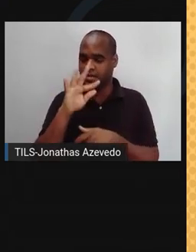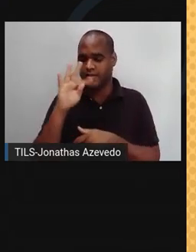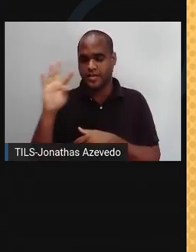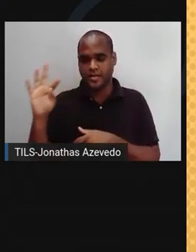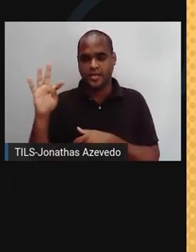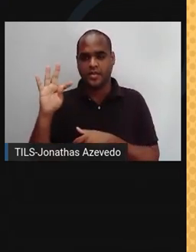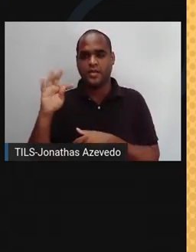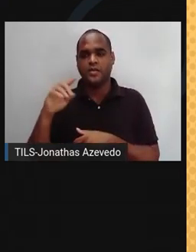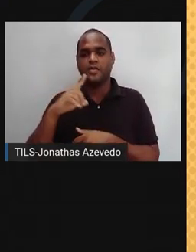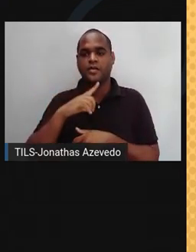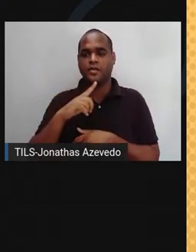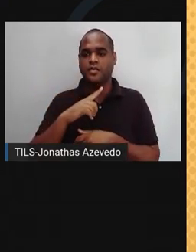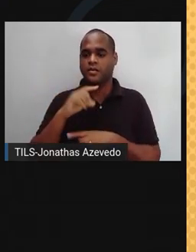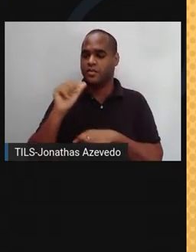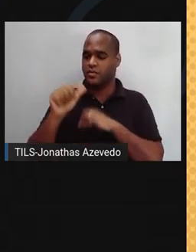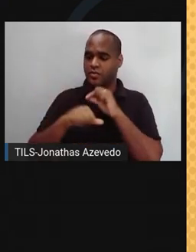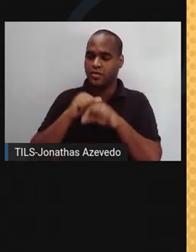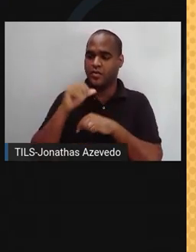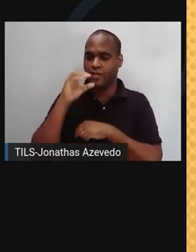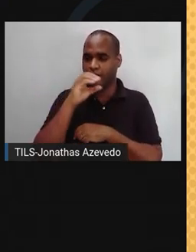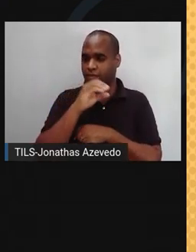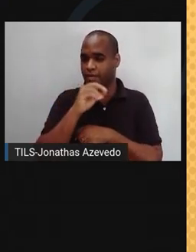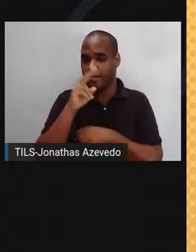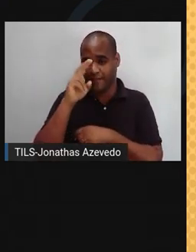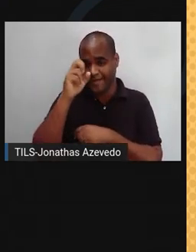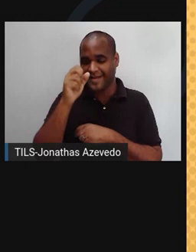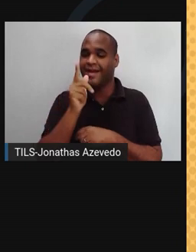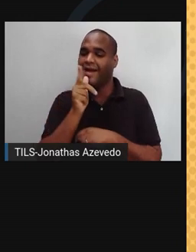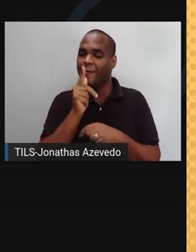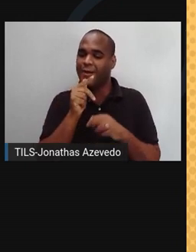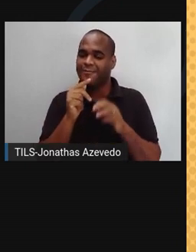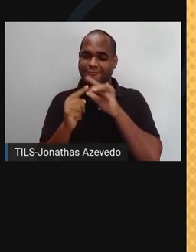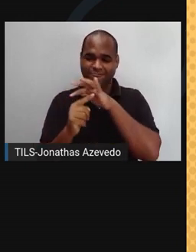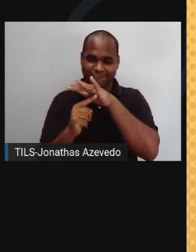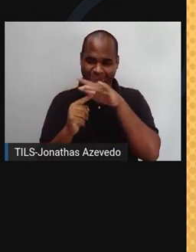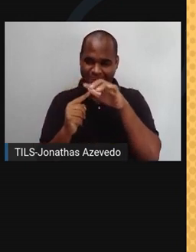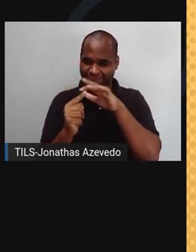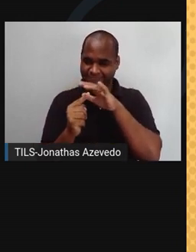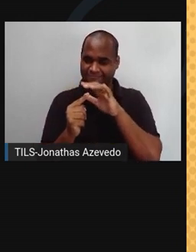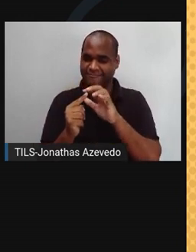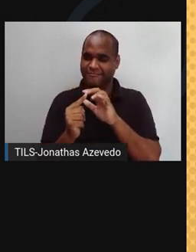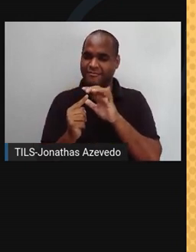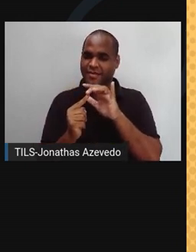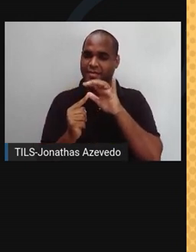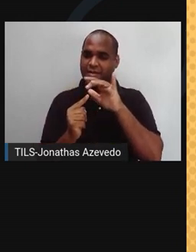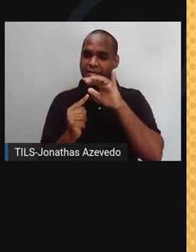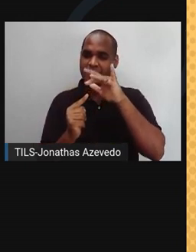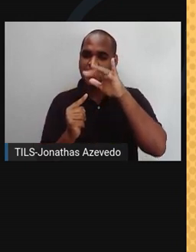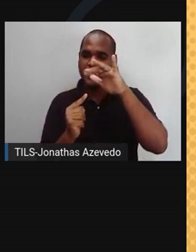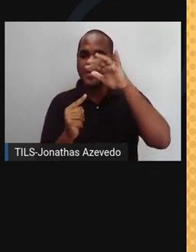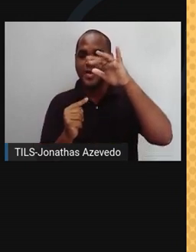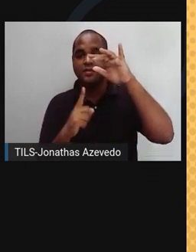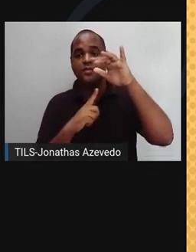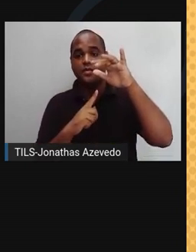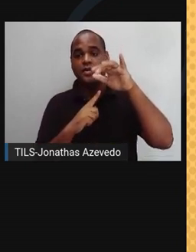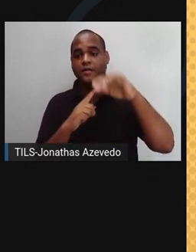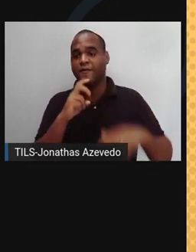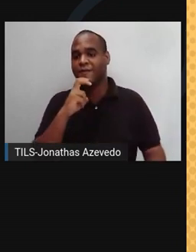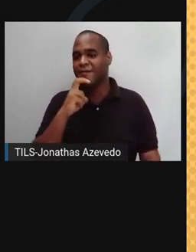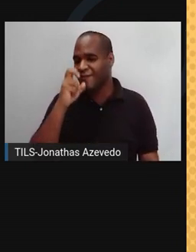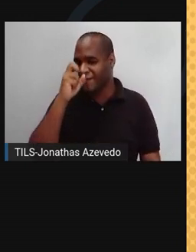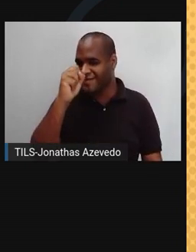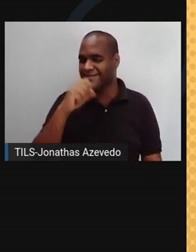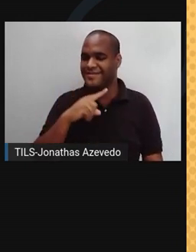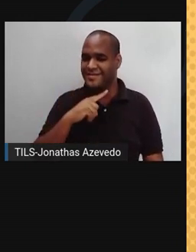na forma de vapor d'água na medida em que estas gotinhas só vem vão cansando partes mais frias da